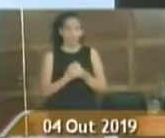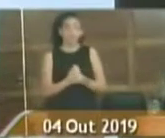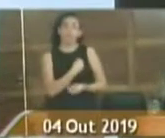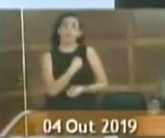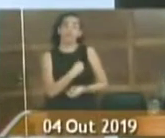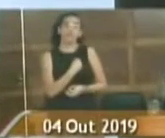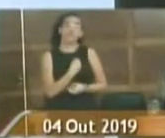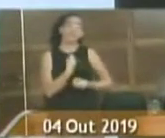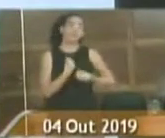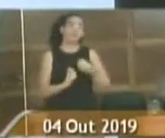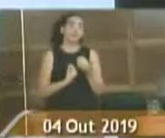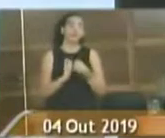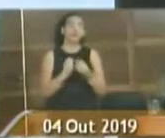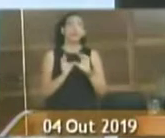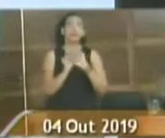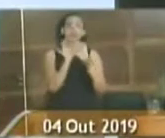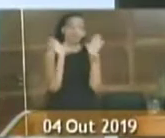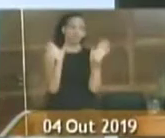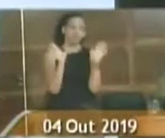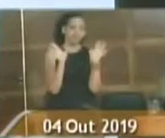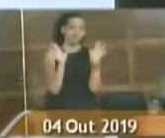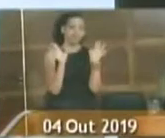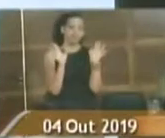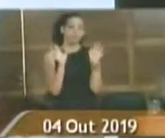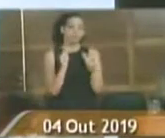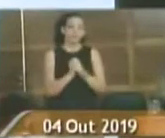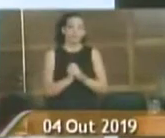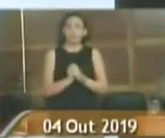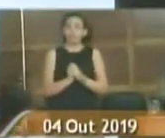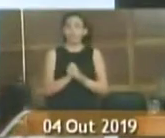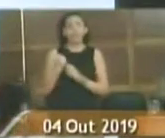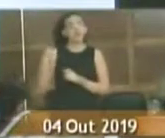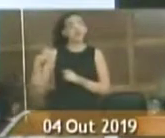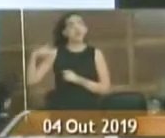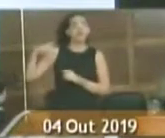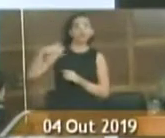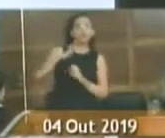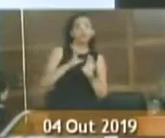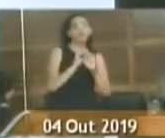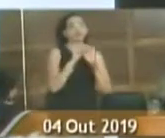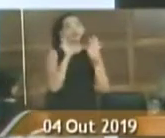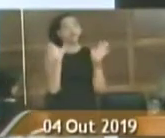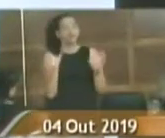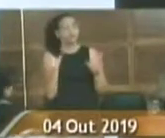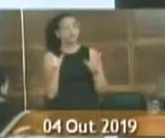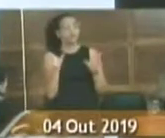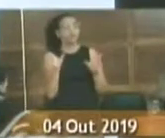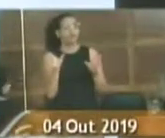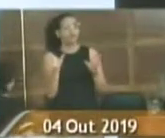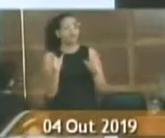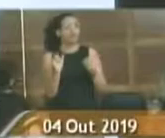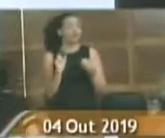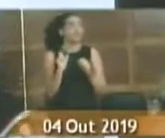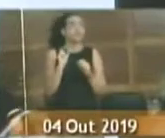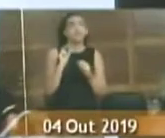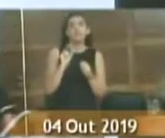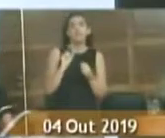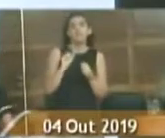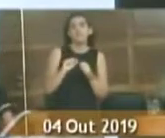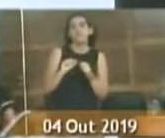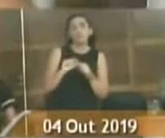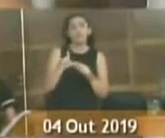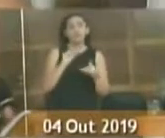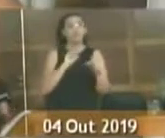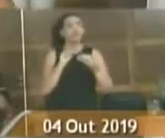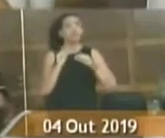viver como ele poderia viver, andando livremente, né, fazendo as necessidades,